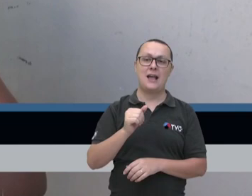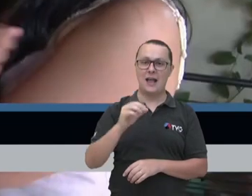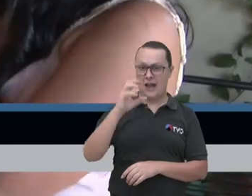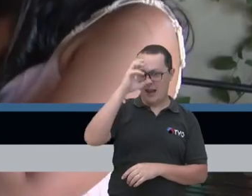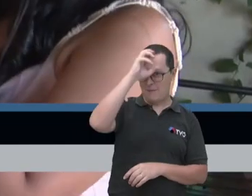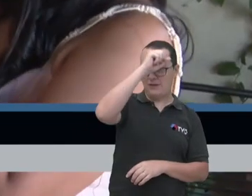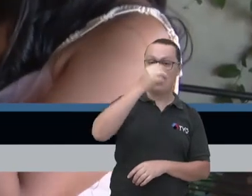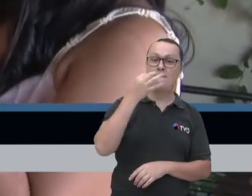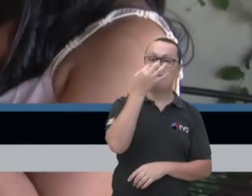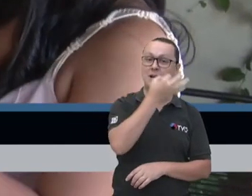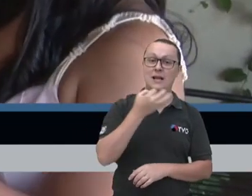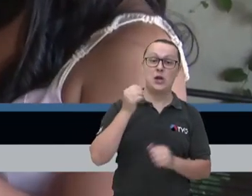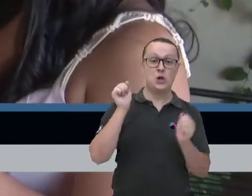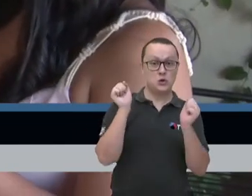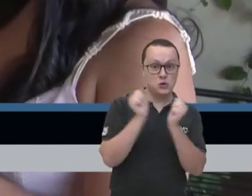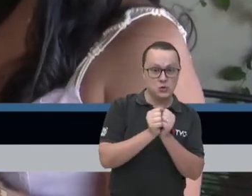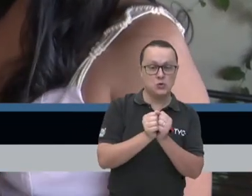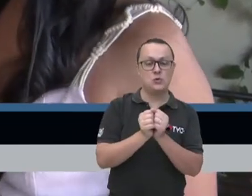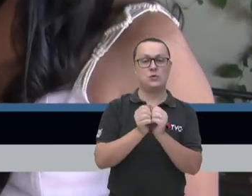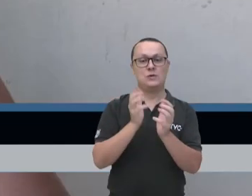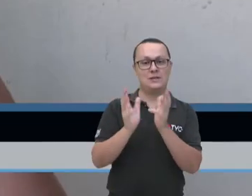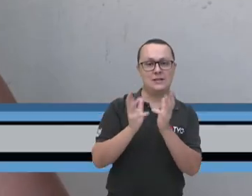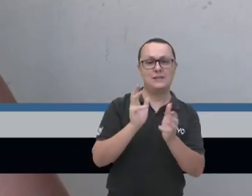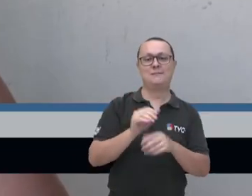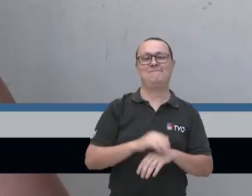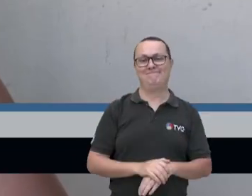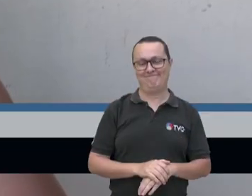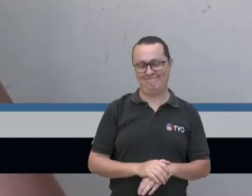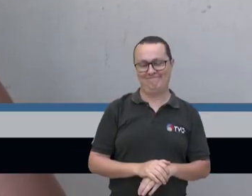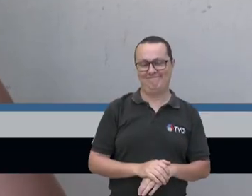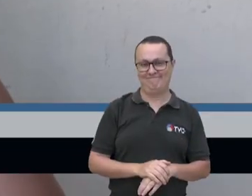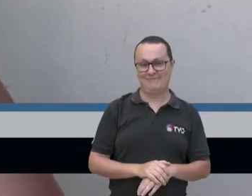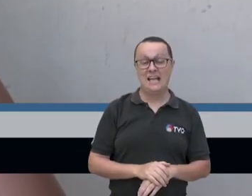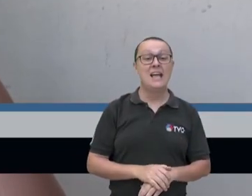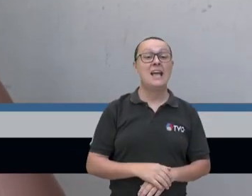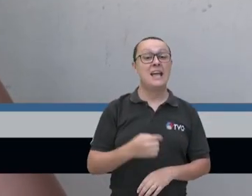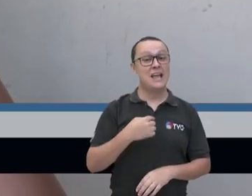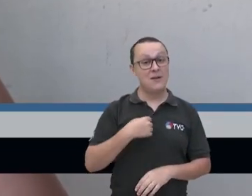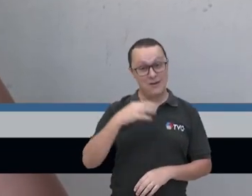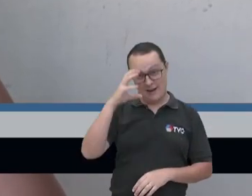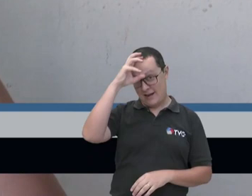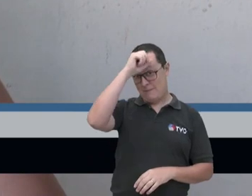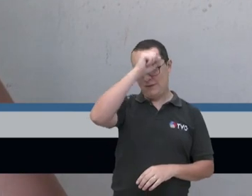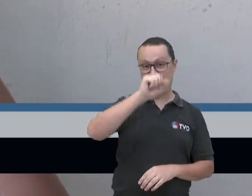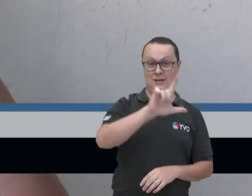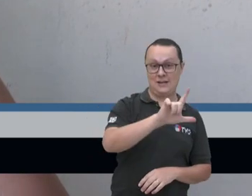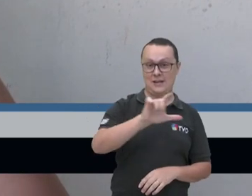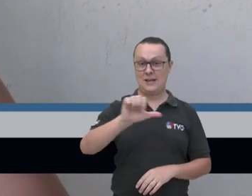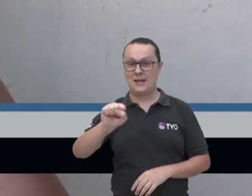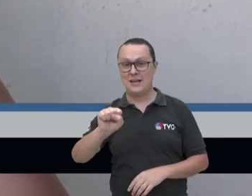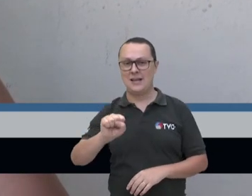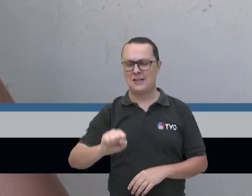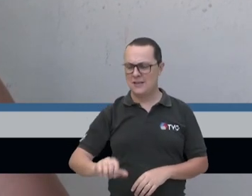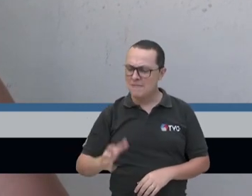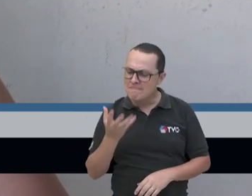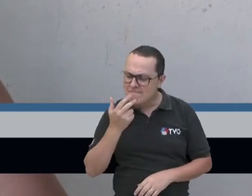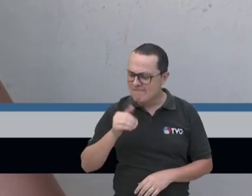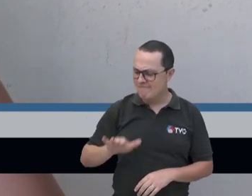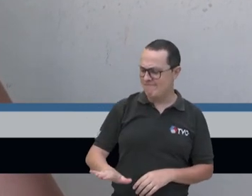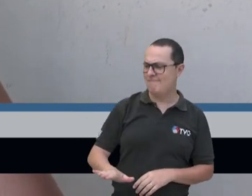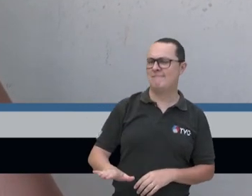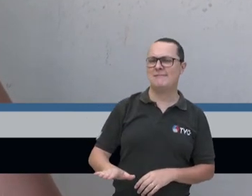sinais para conseguir dialogar com a mãe. Eu aprendi libras desde criança, pela convivência. É